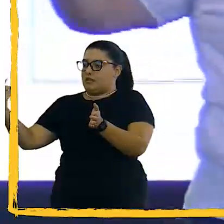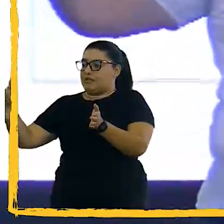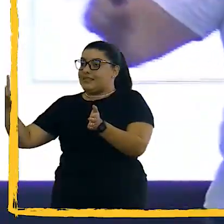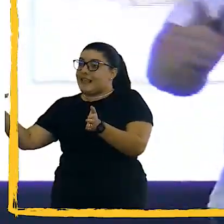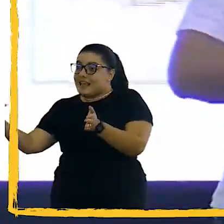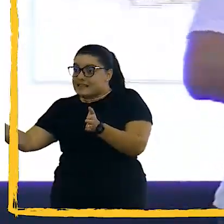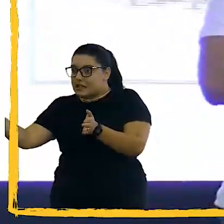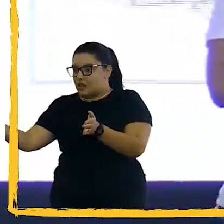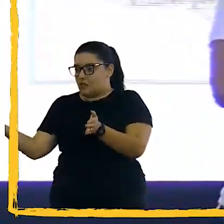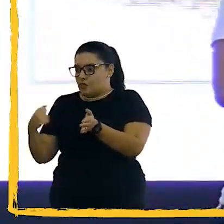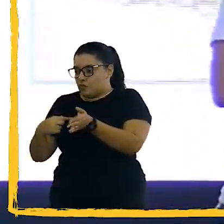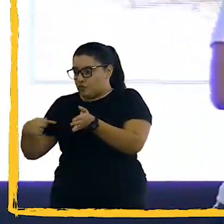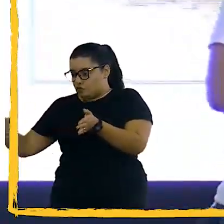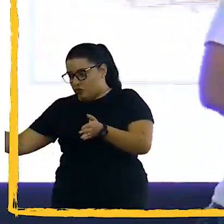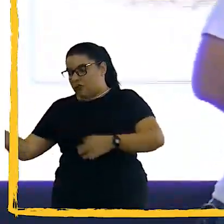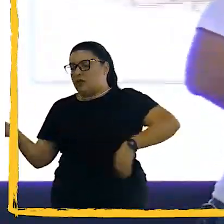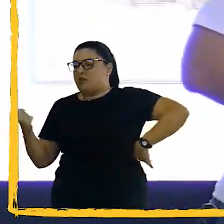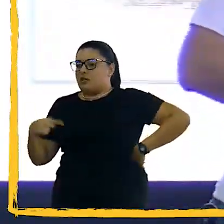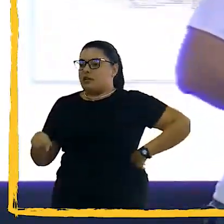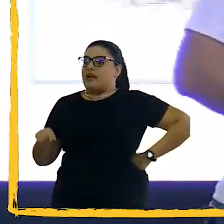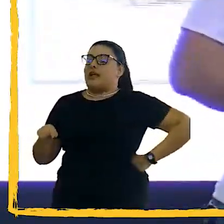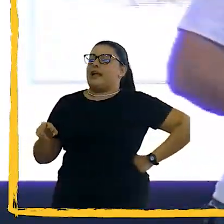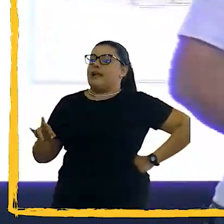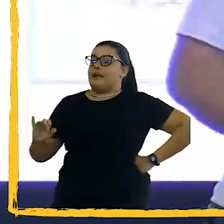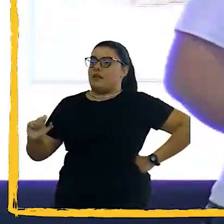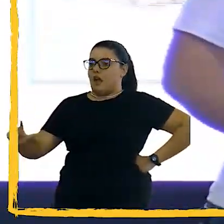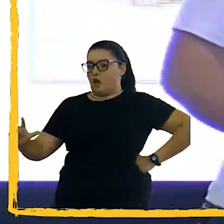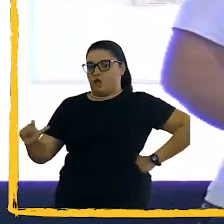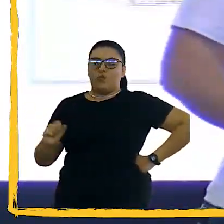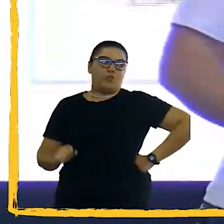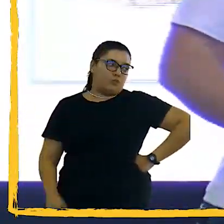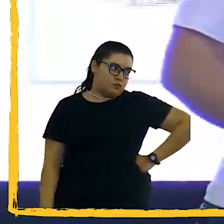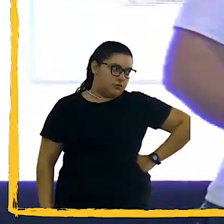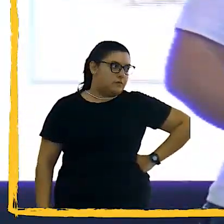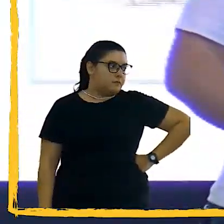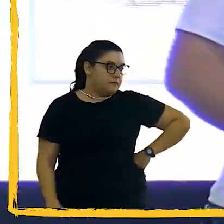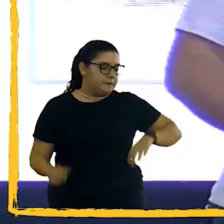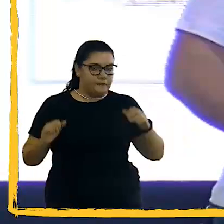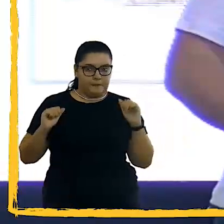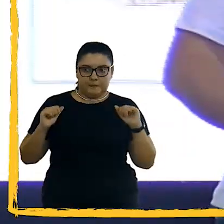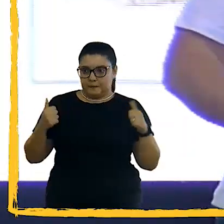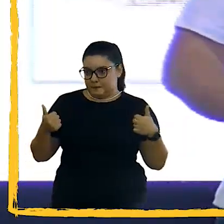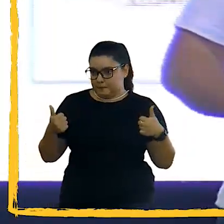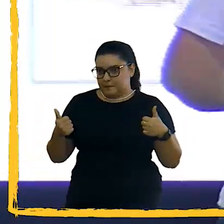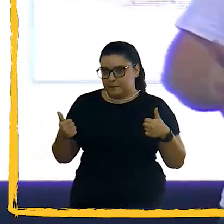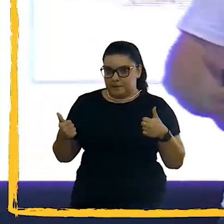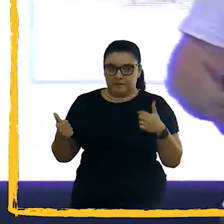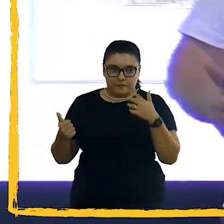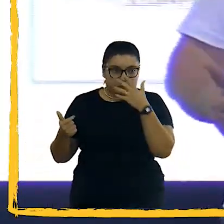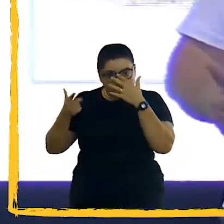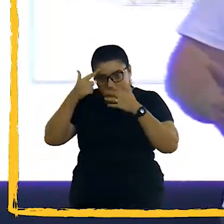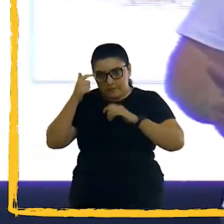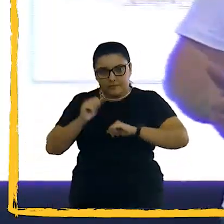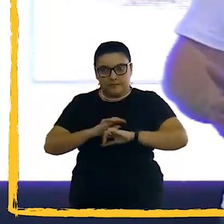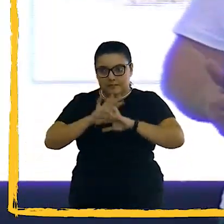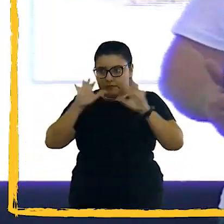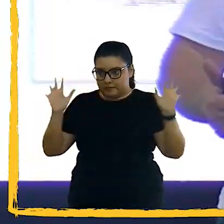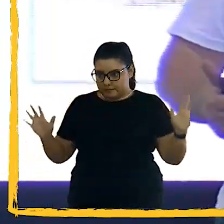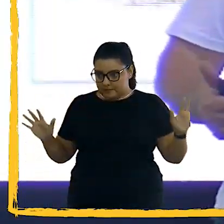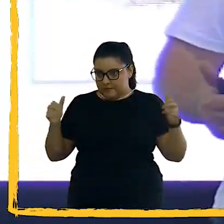dividido pelo volume real beleza gente galera Deu para